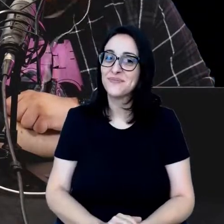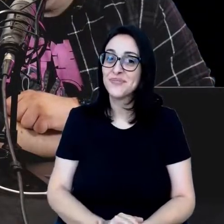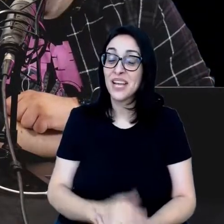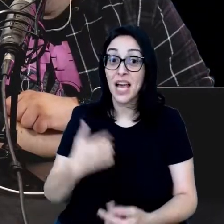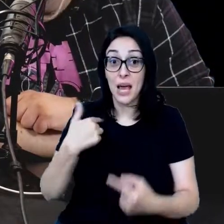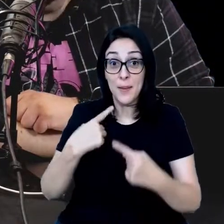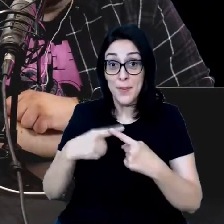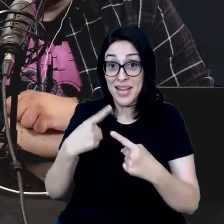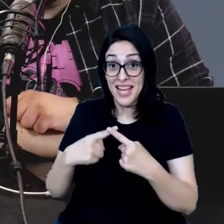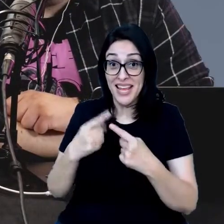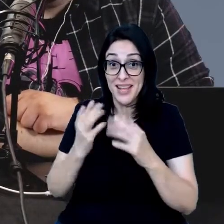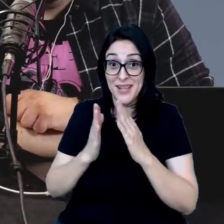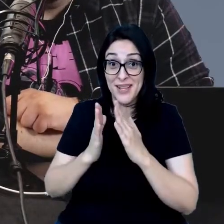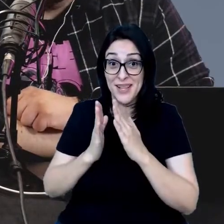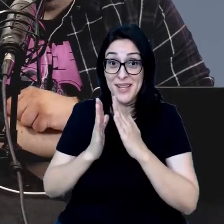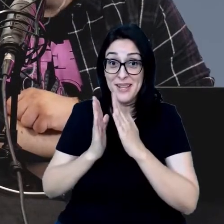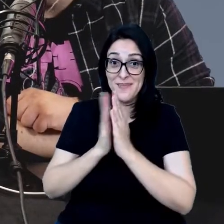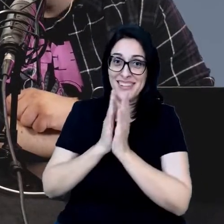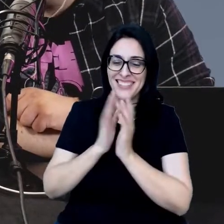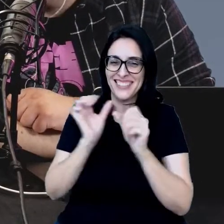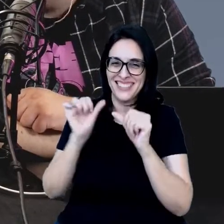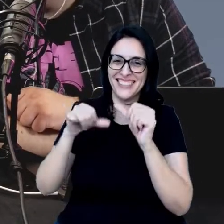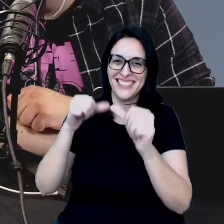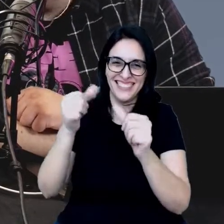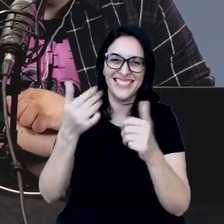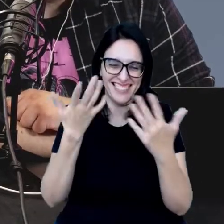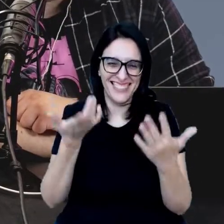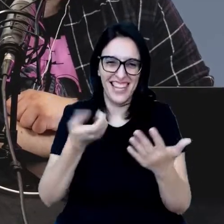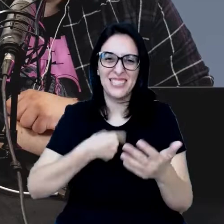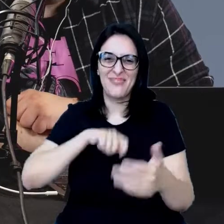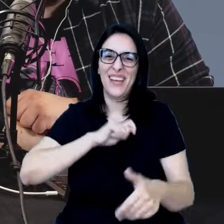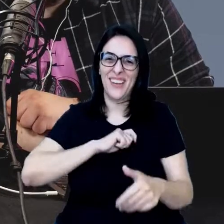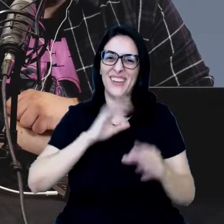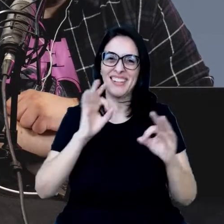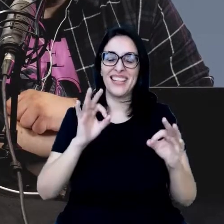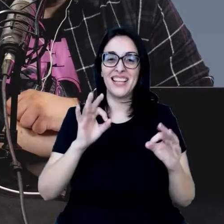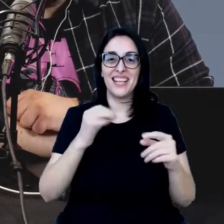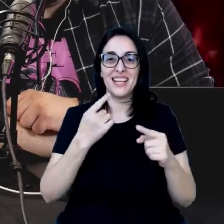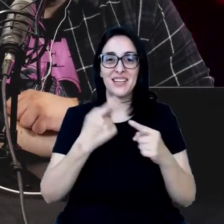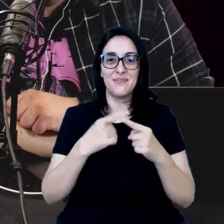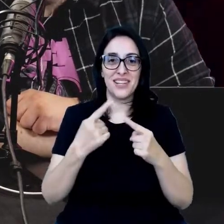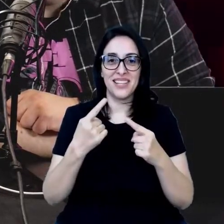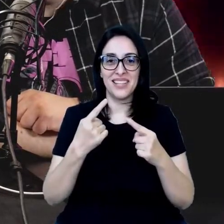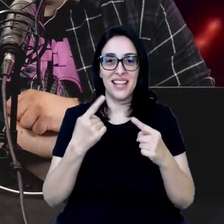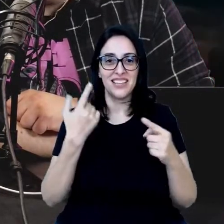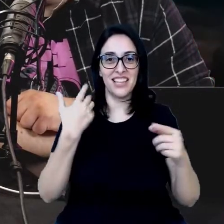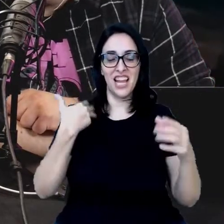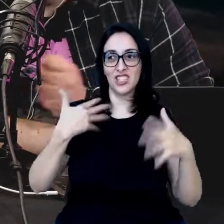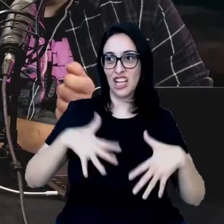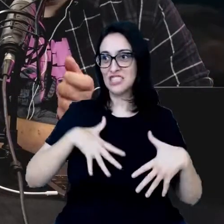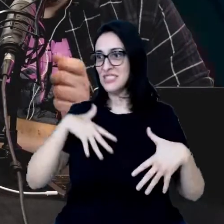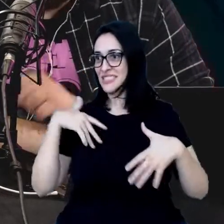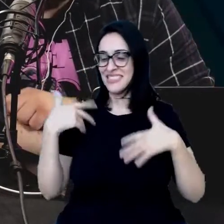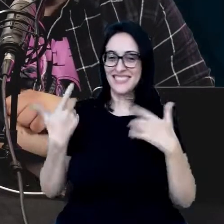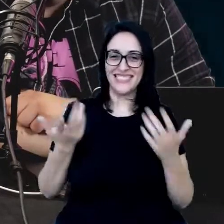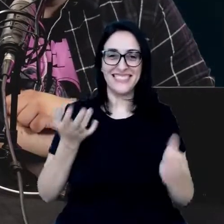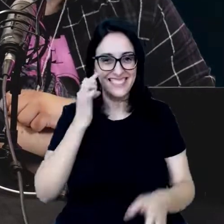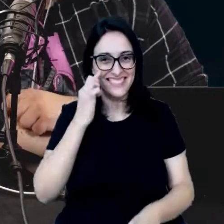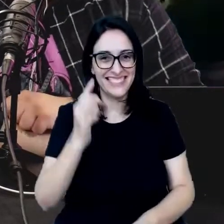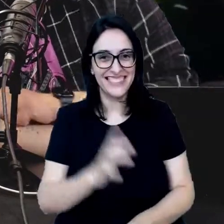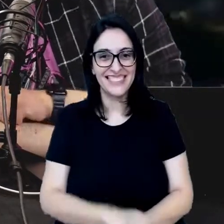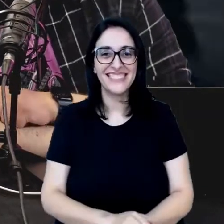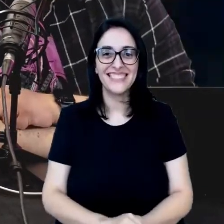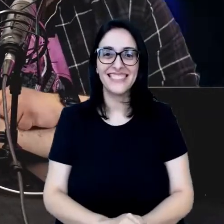bonequinha vai lá e transforma ele no espanhol. No espanhol, porque ele coloca. Ele fica todo caliente. Ele dança flamenco. É muito tango,